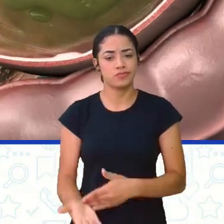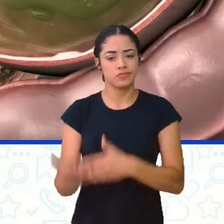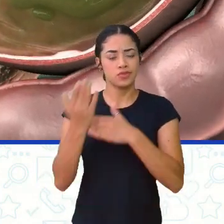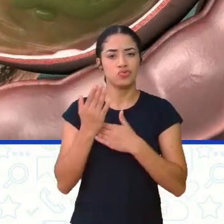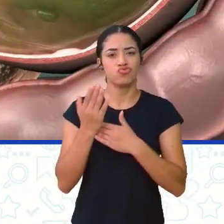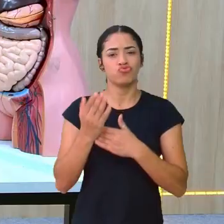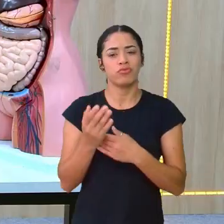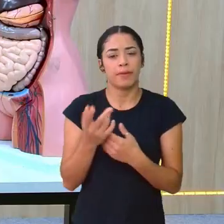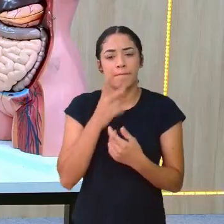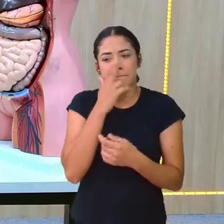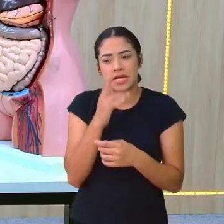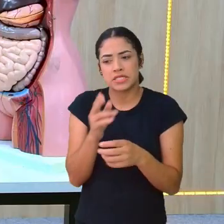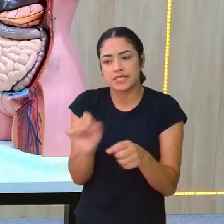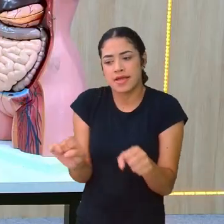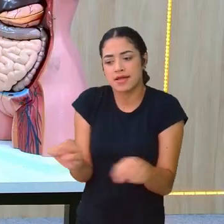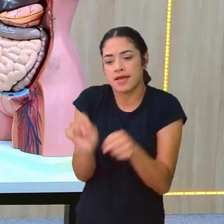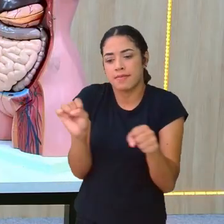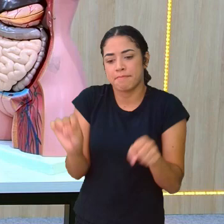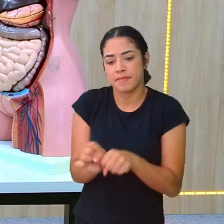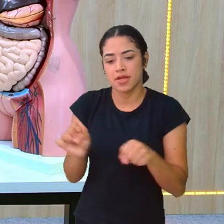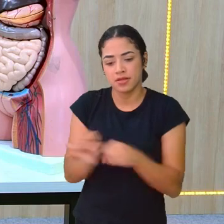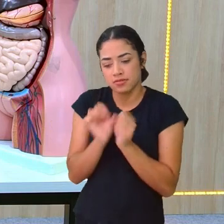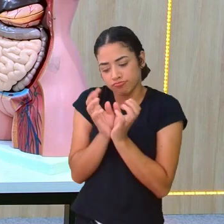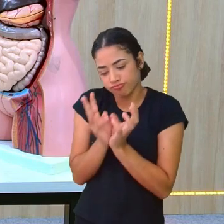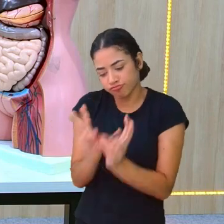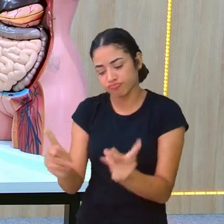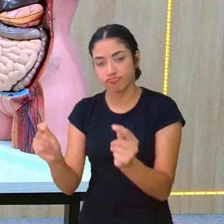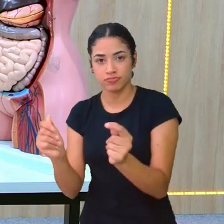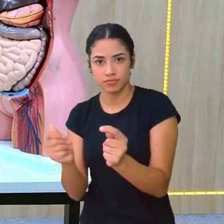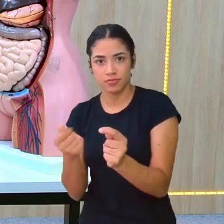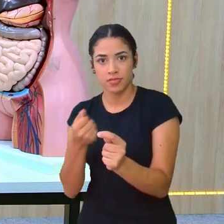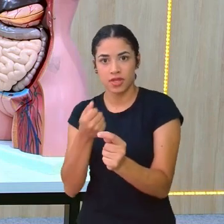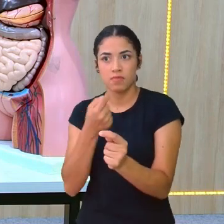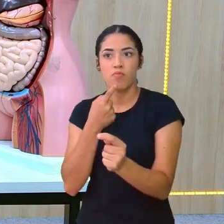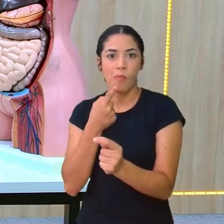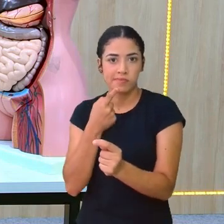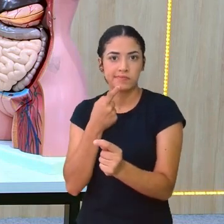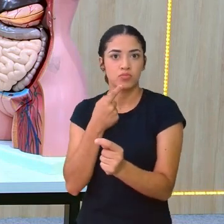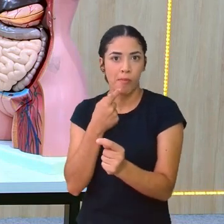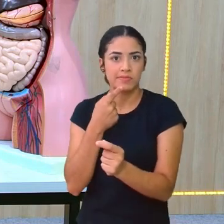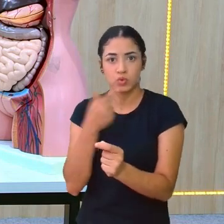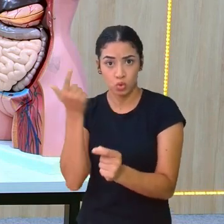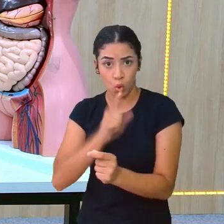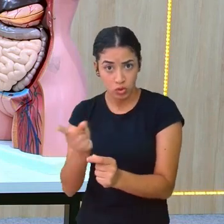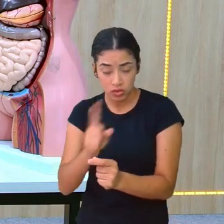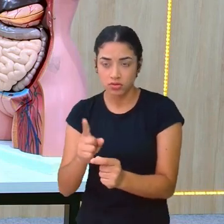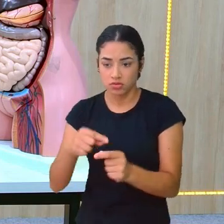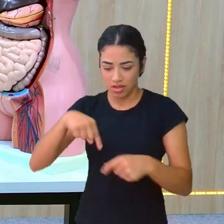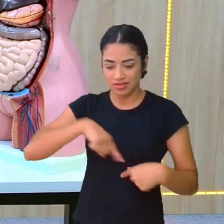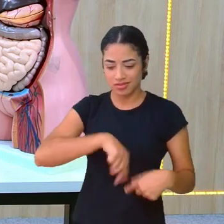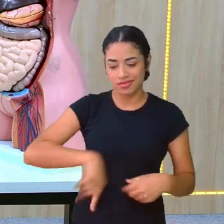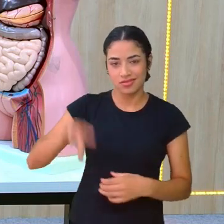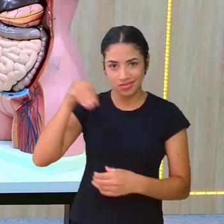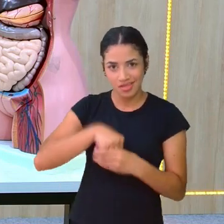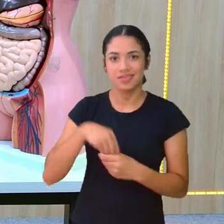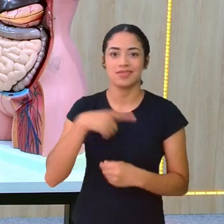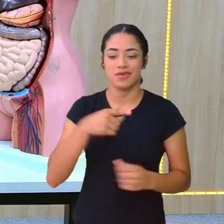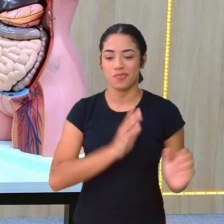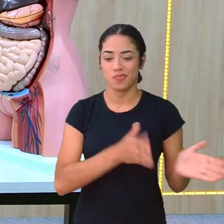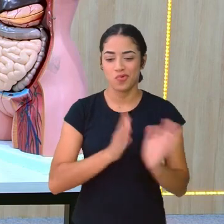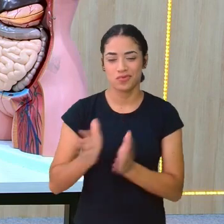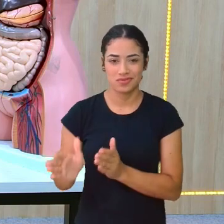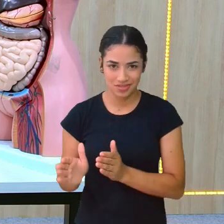e a quebrar mais aquelas moléculas que a mastigação e a saliva não deu conta. Então, esse aí é um